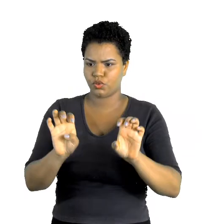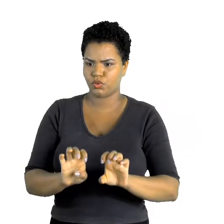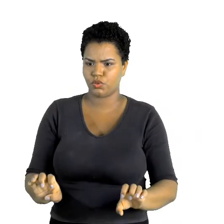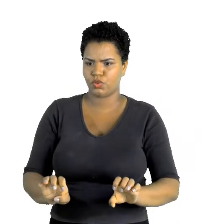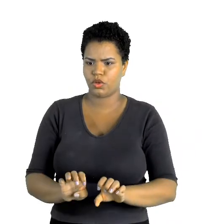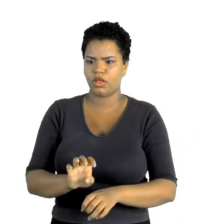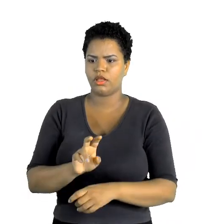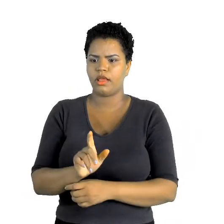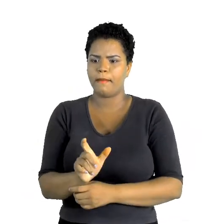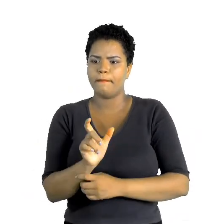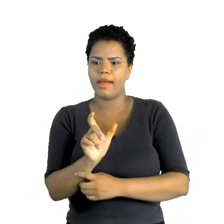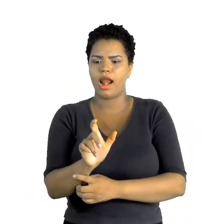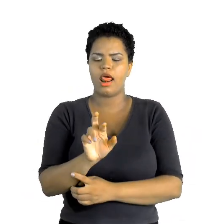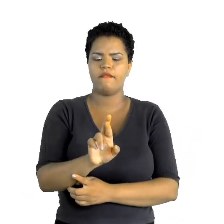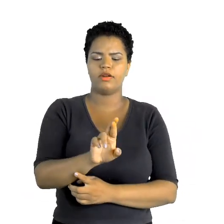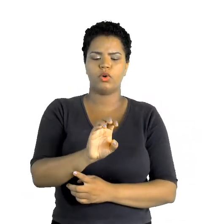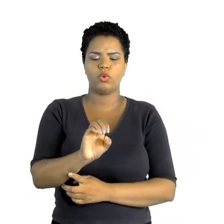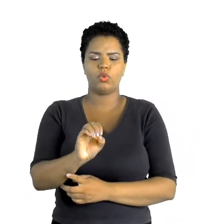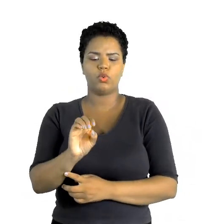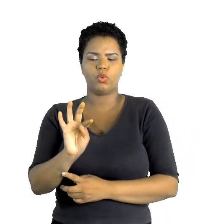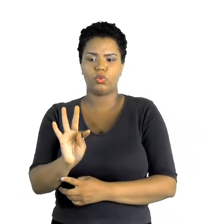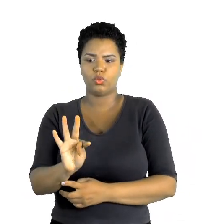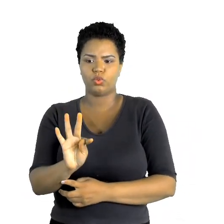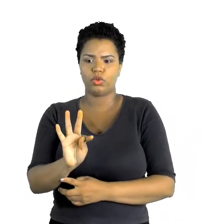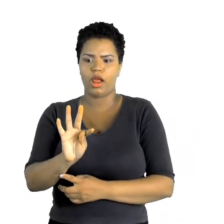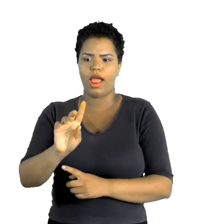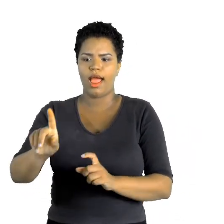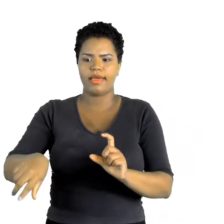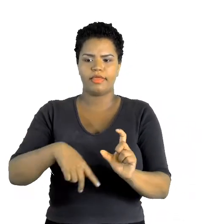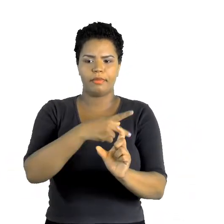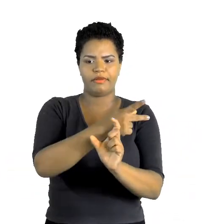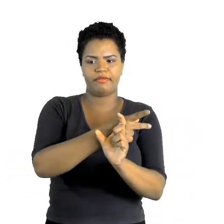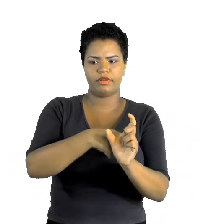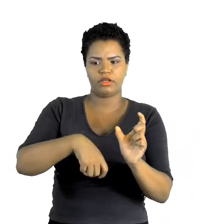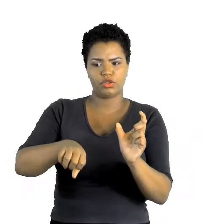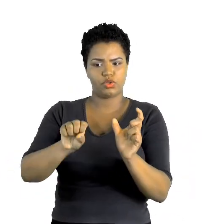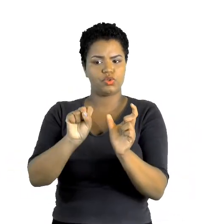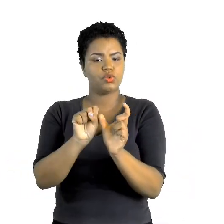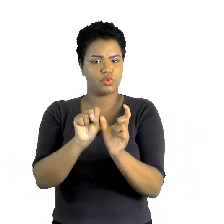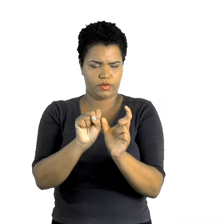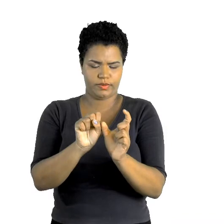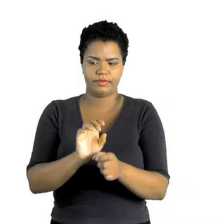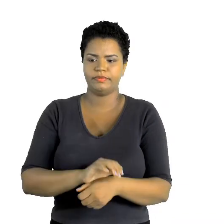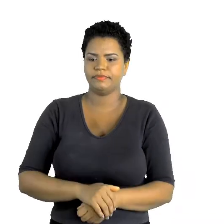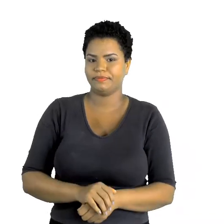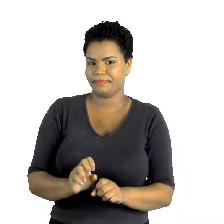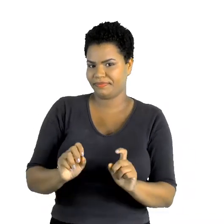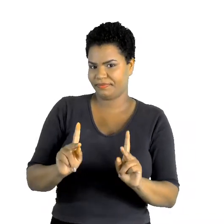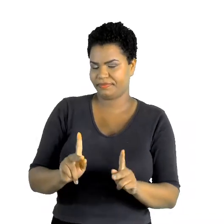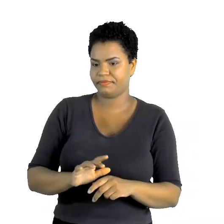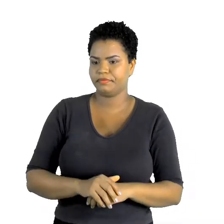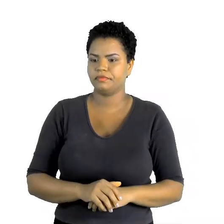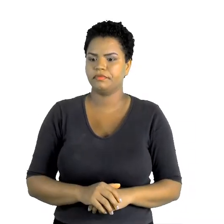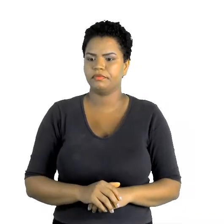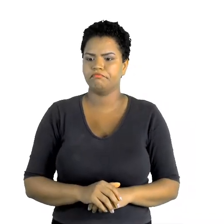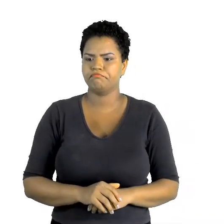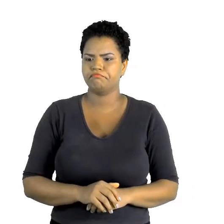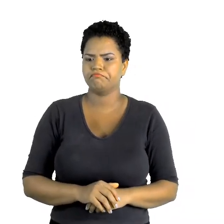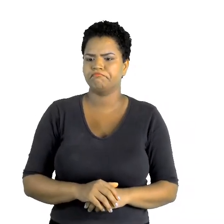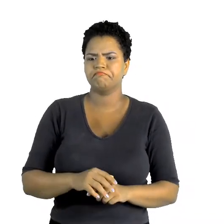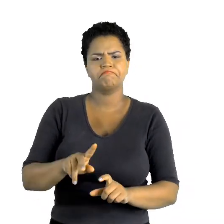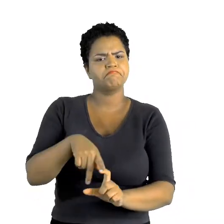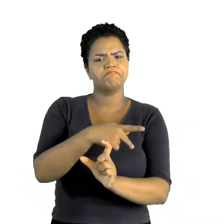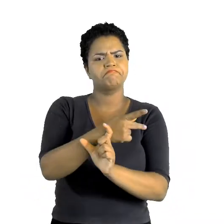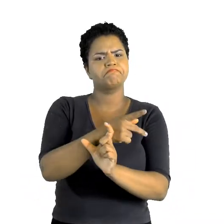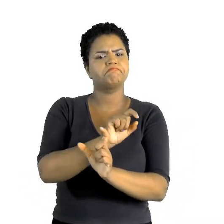palavra central, e o prefix e o suffix, que o vem antes e o depois, ok? Então, o que é esse